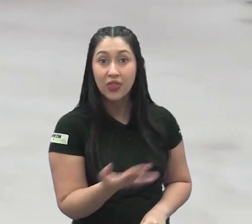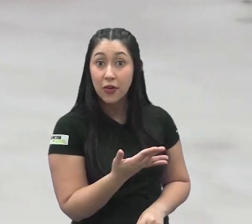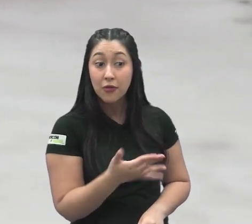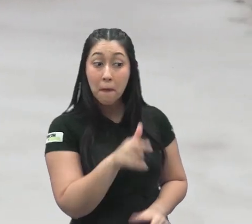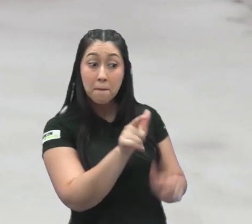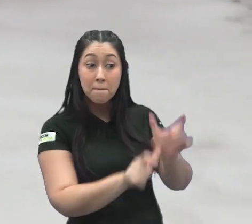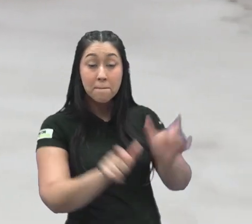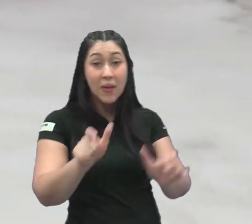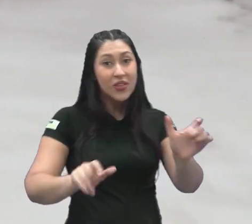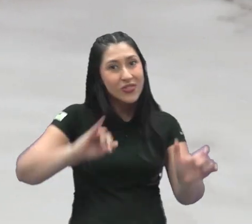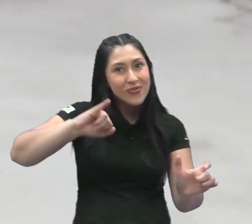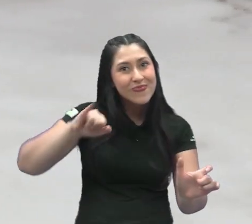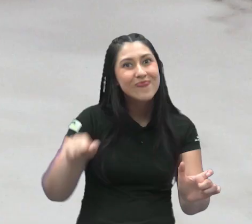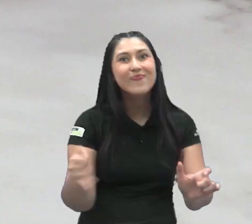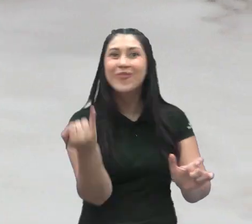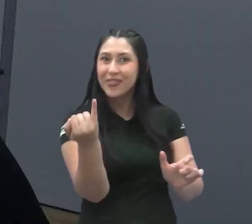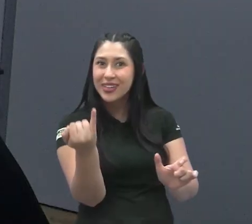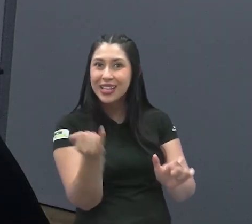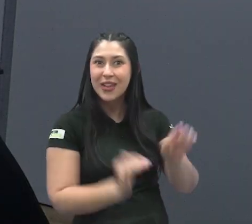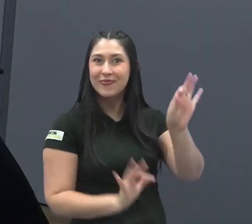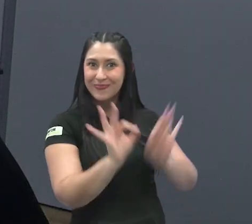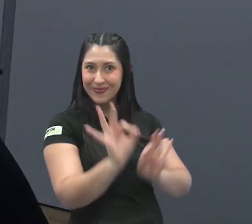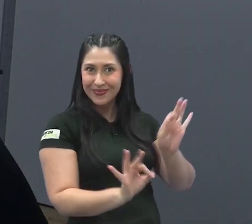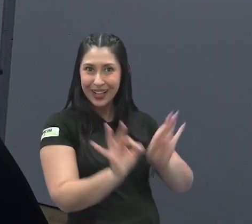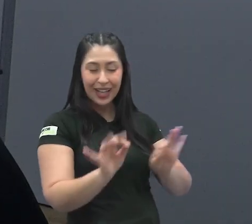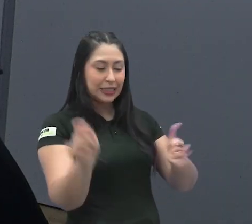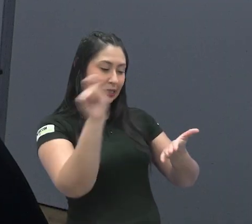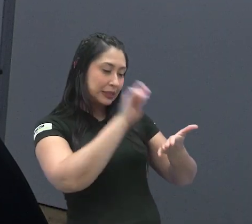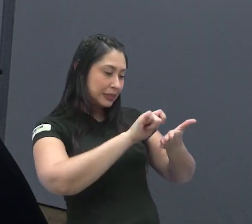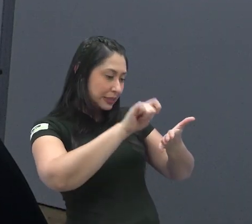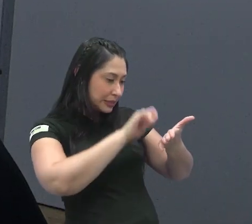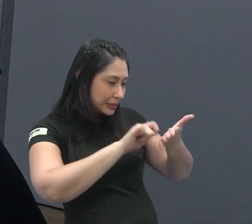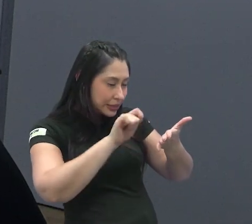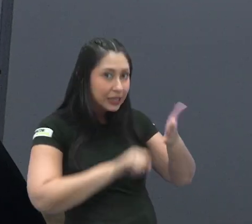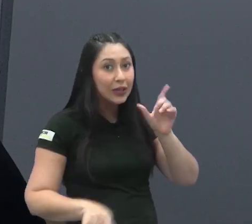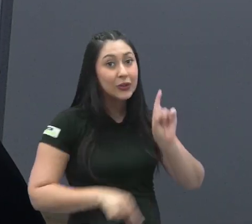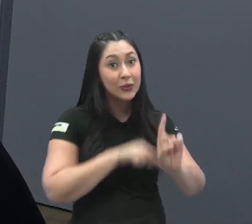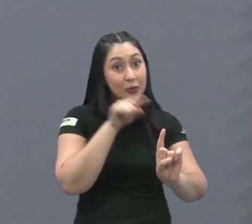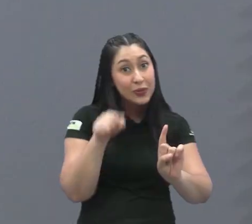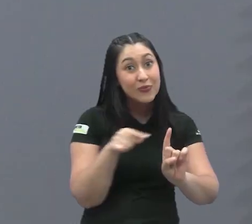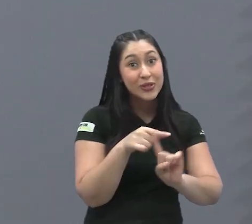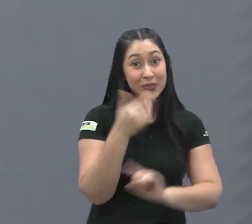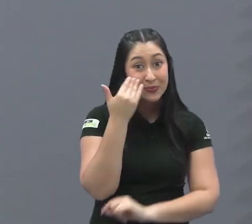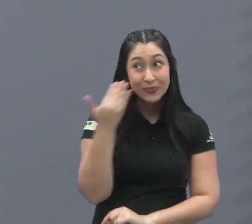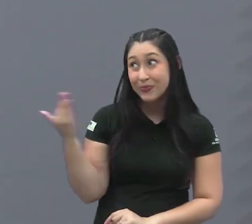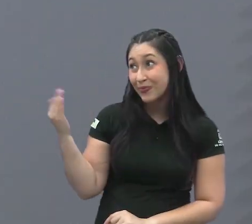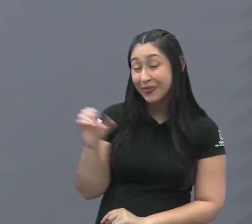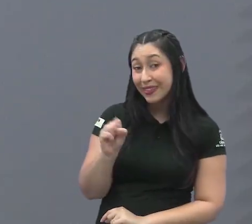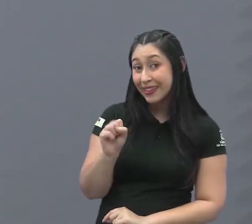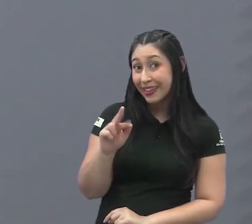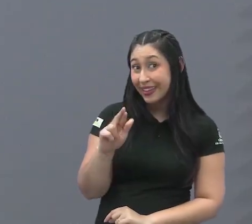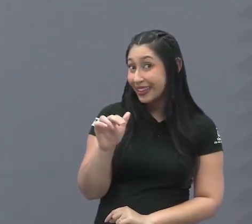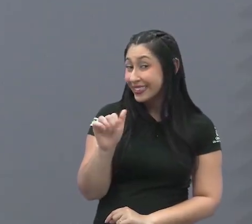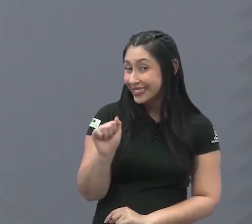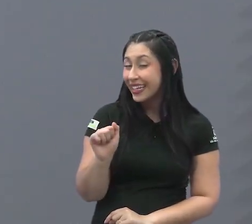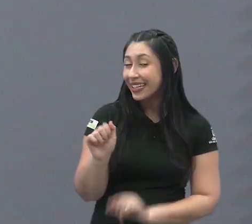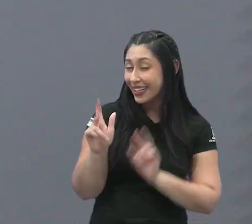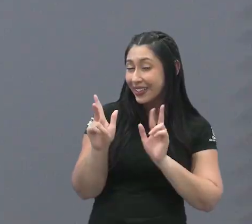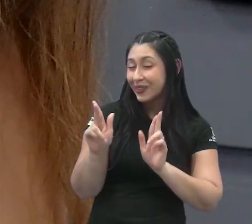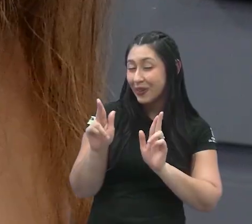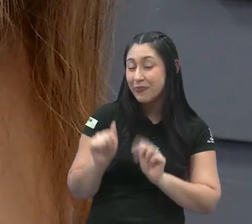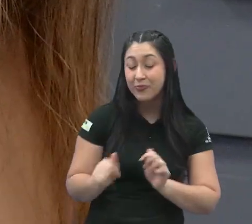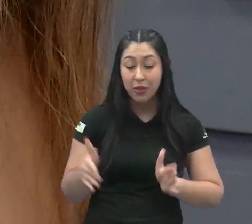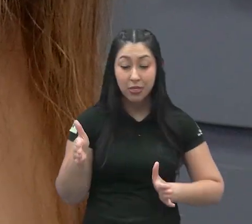novo, muita gente aproveita o momento para fazer planos e renovar as metas. A Sara é uma dessas